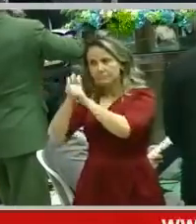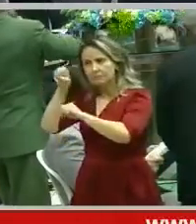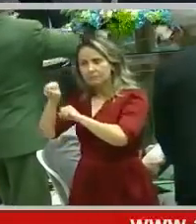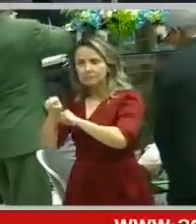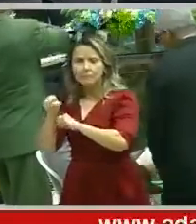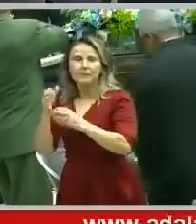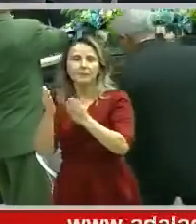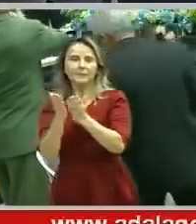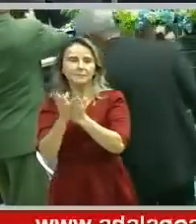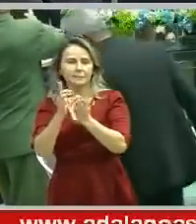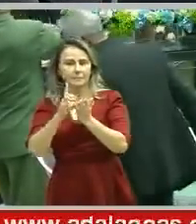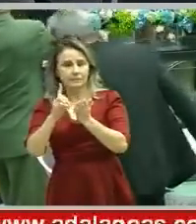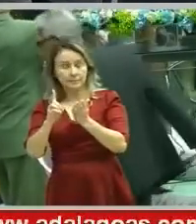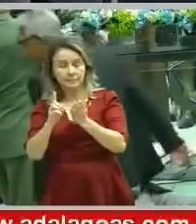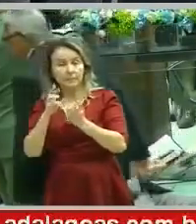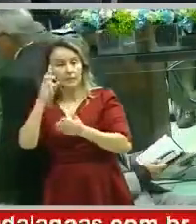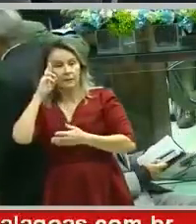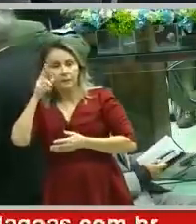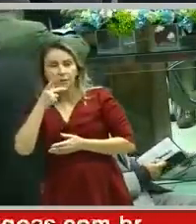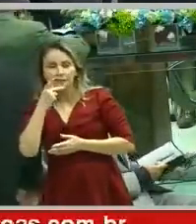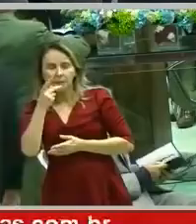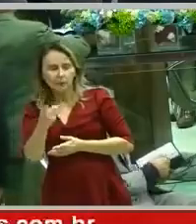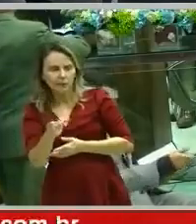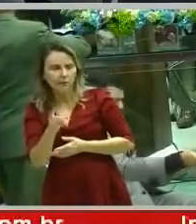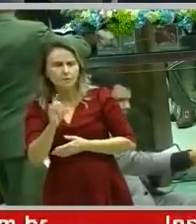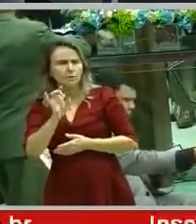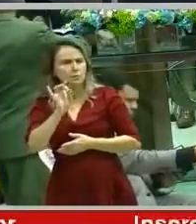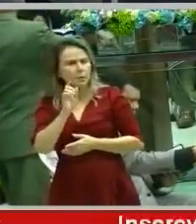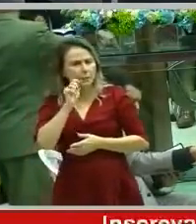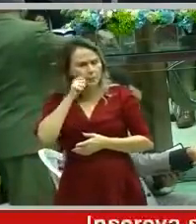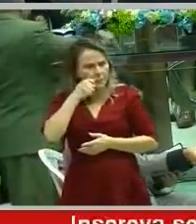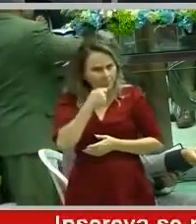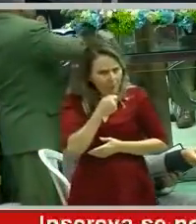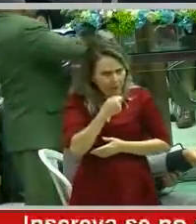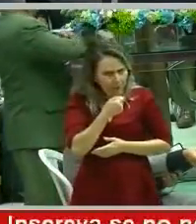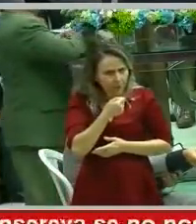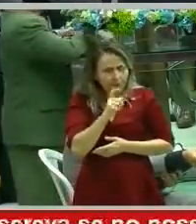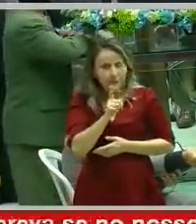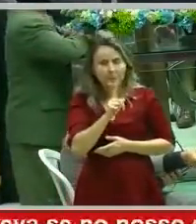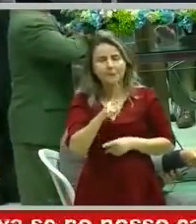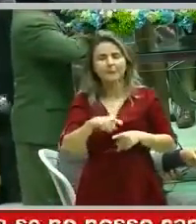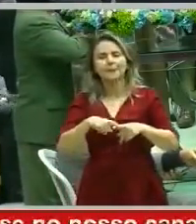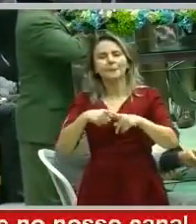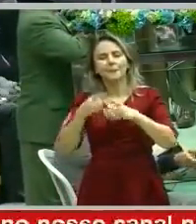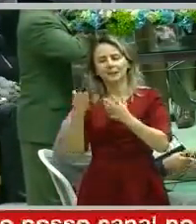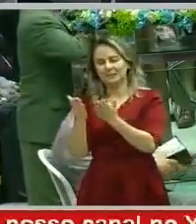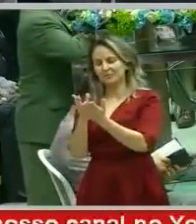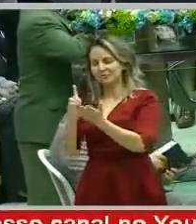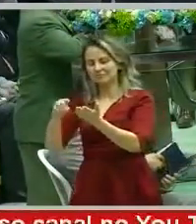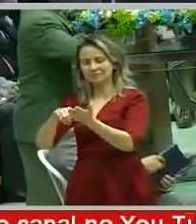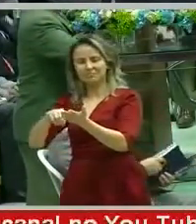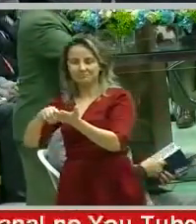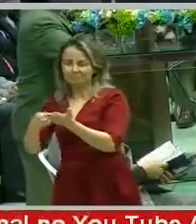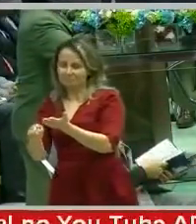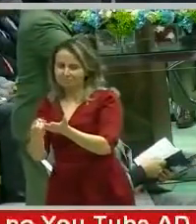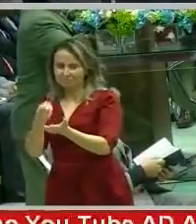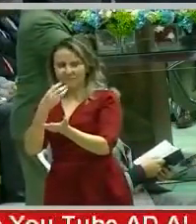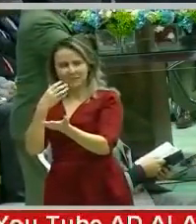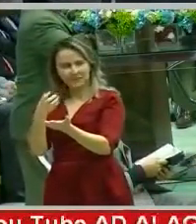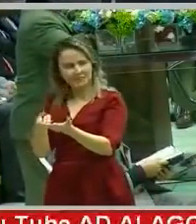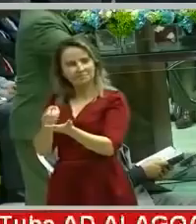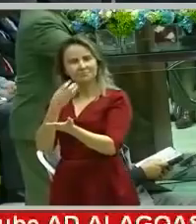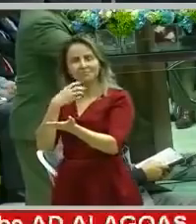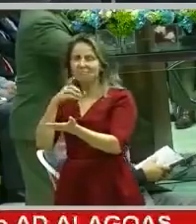Senhor disse, nem só de pão viverá o homem, mas de toda o que, irmãos? Que sai da boca